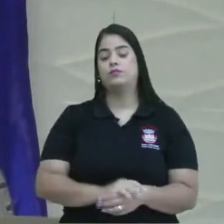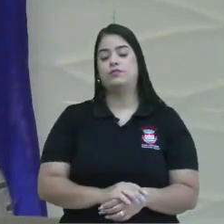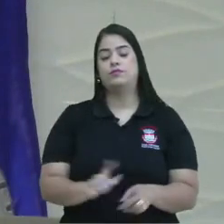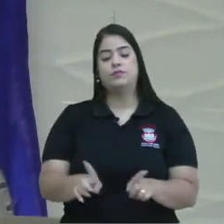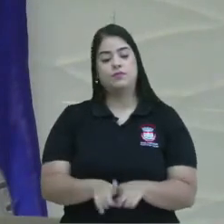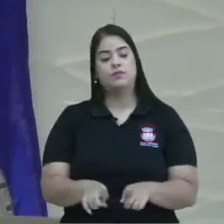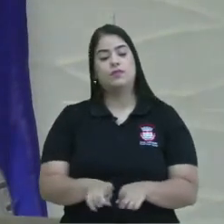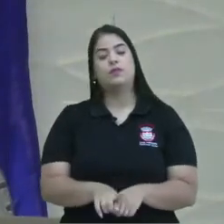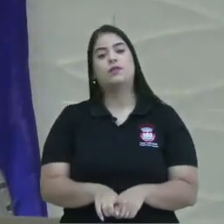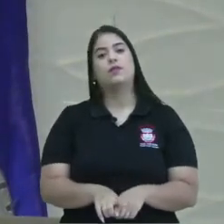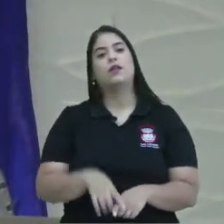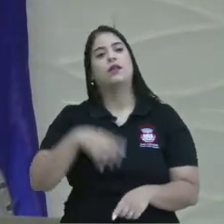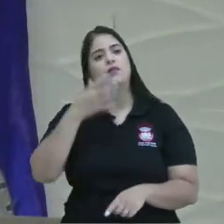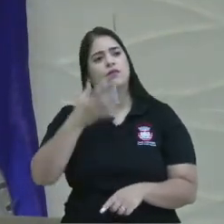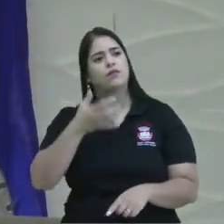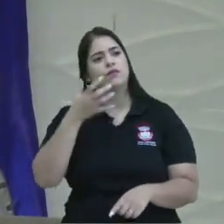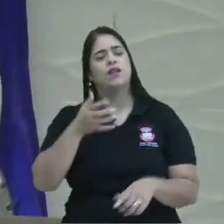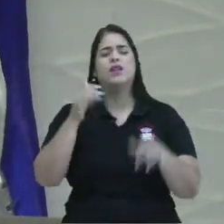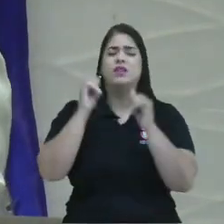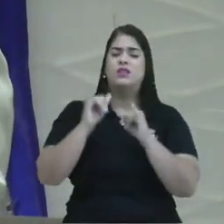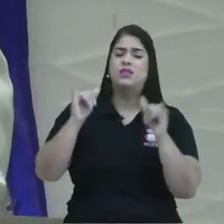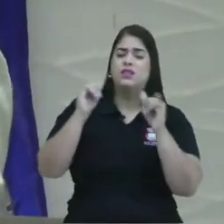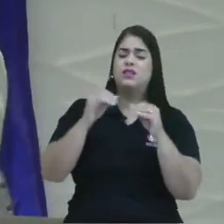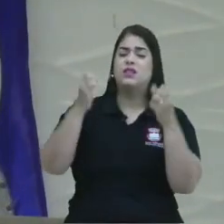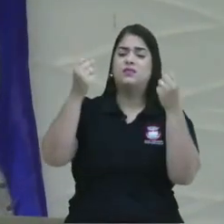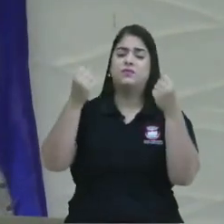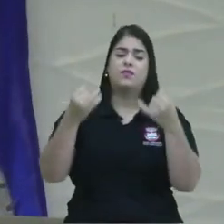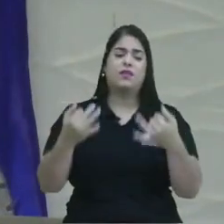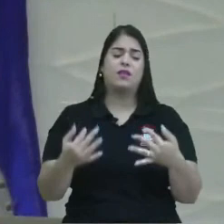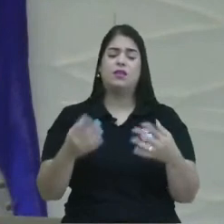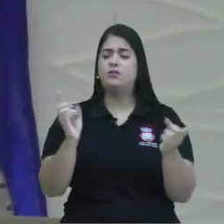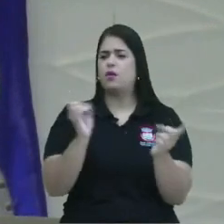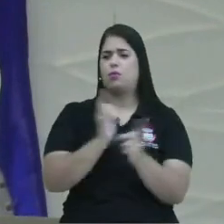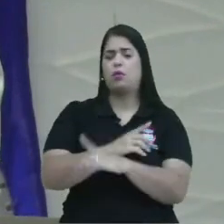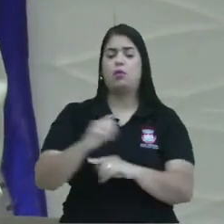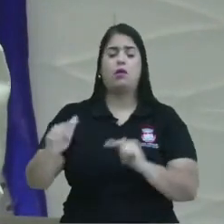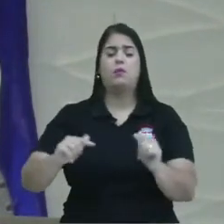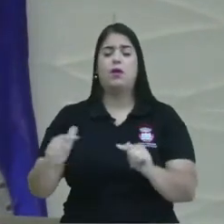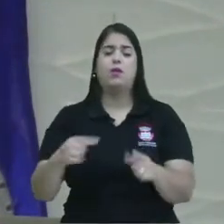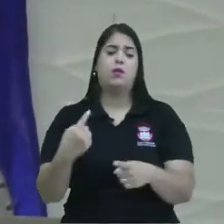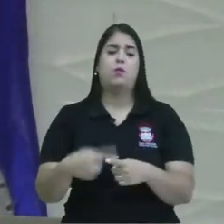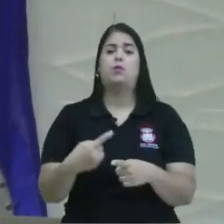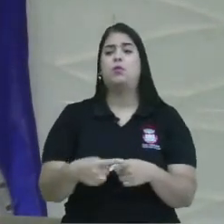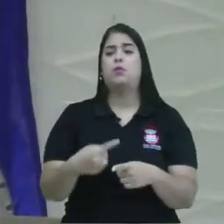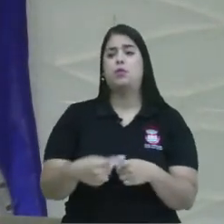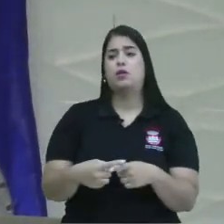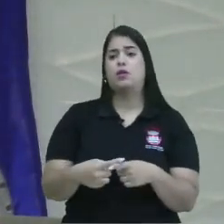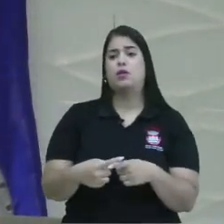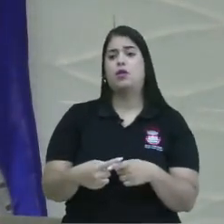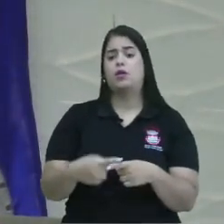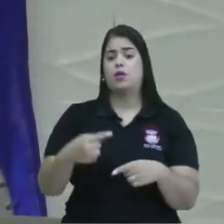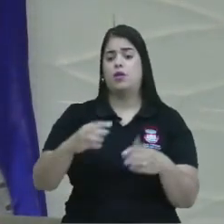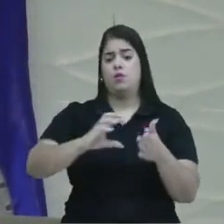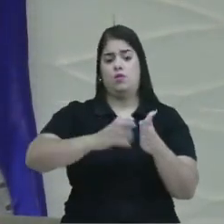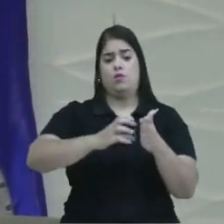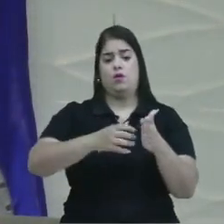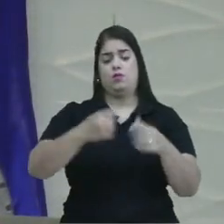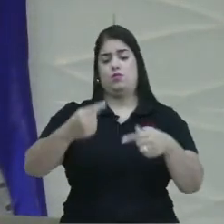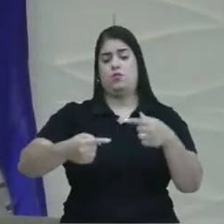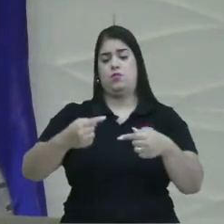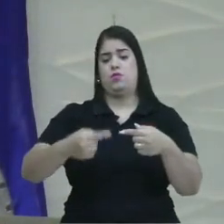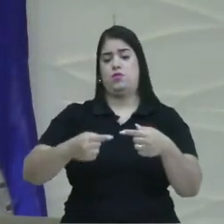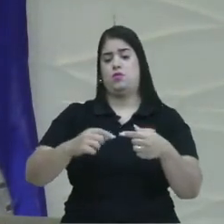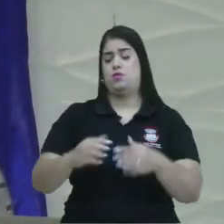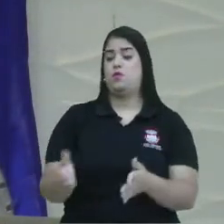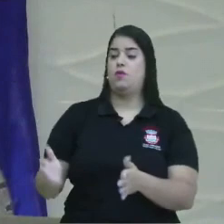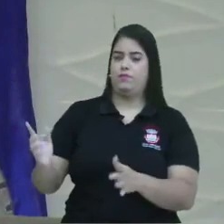Aqui se fala tanto que a oposição trabalhou porque a situação incentivou. Pelo contrário, quem